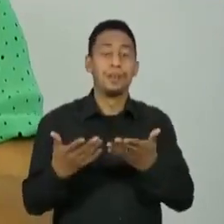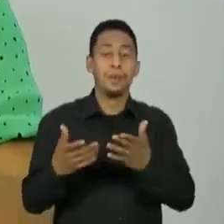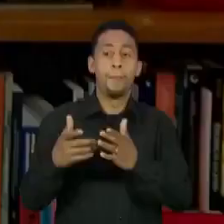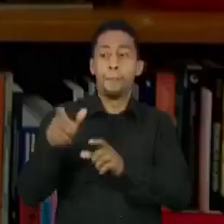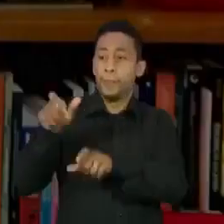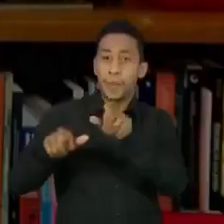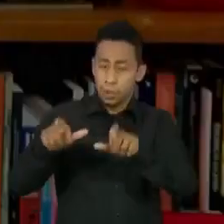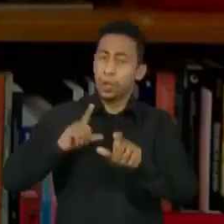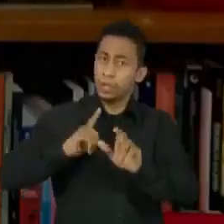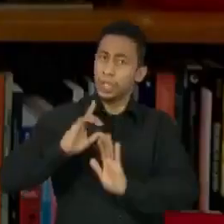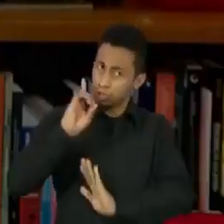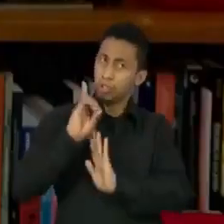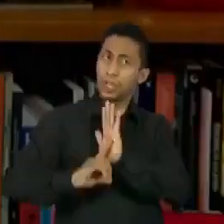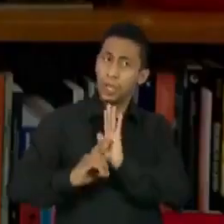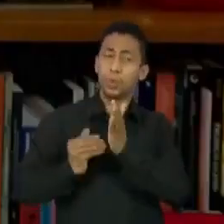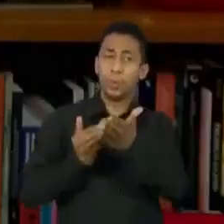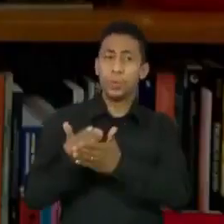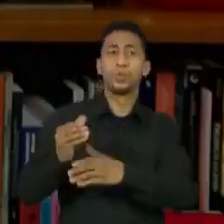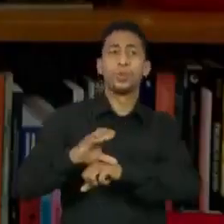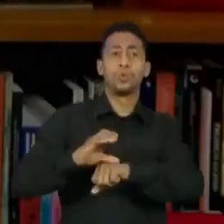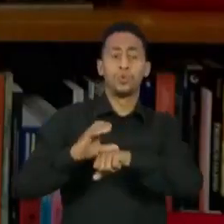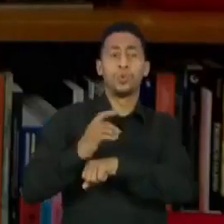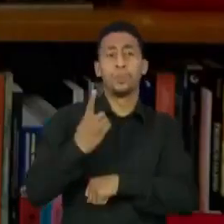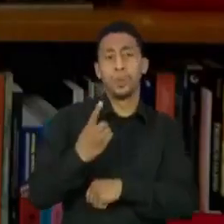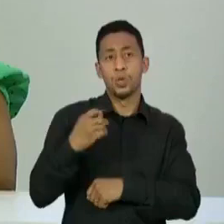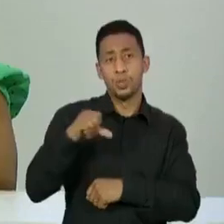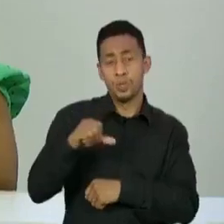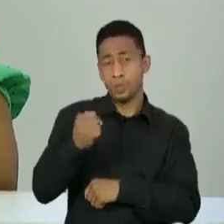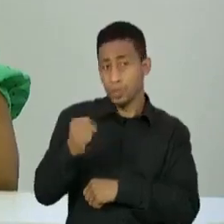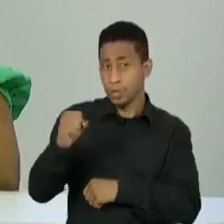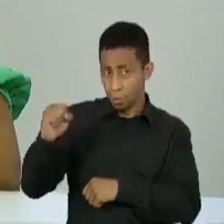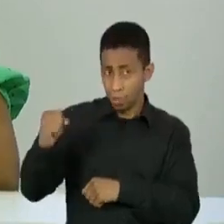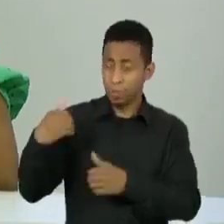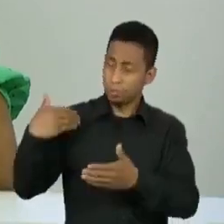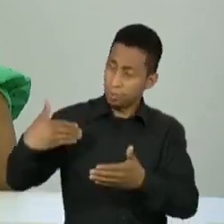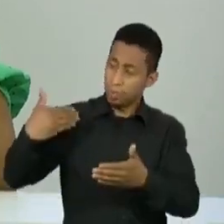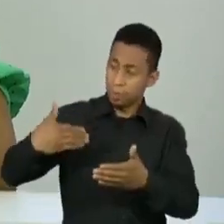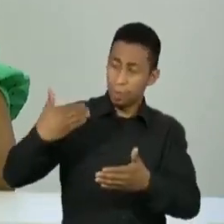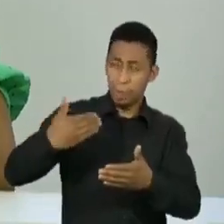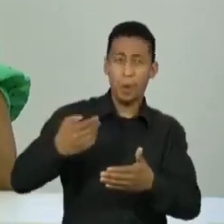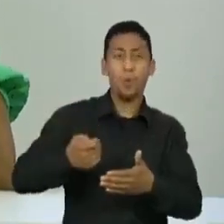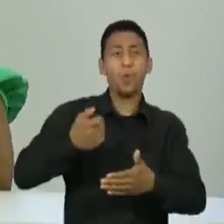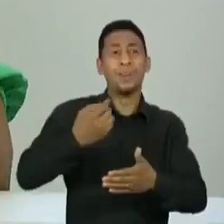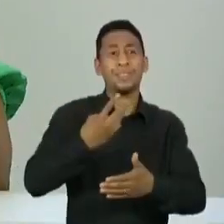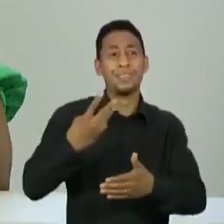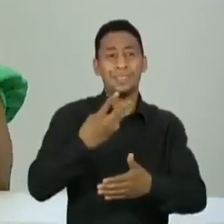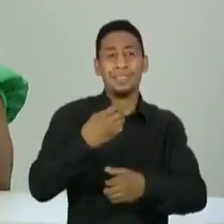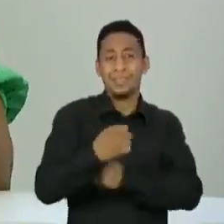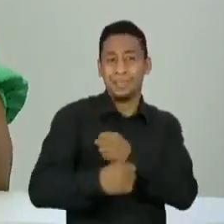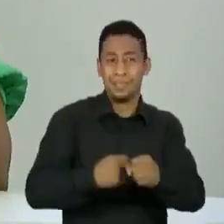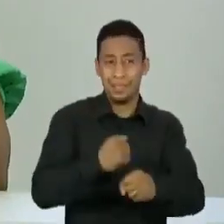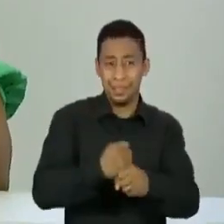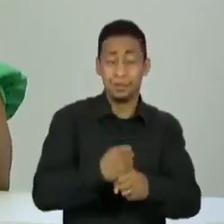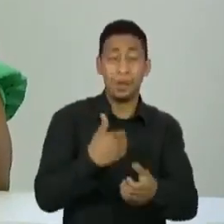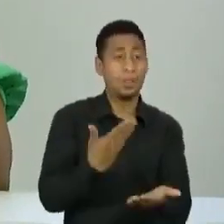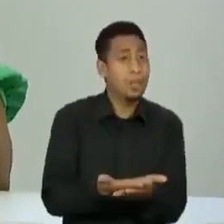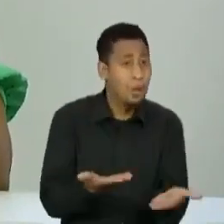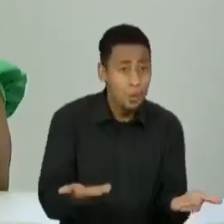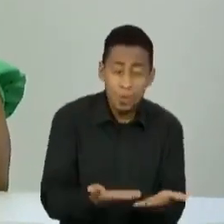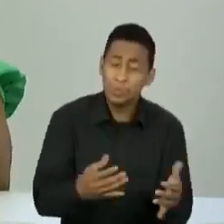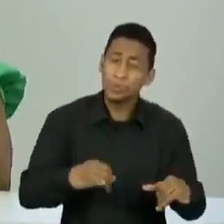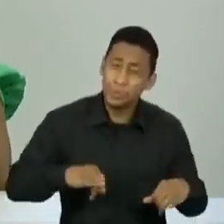direitos a partir da Constituição de 88 mas é o Largo desses quase 33 anos de Constituição ainda sofre de maneira